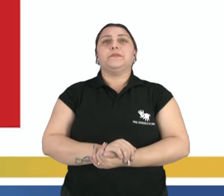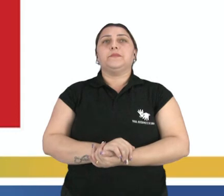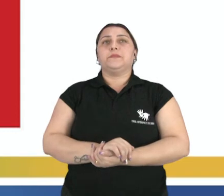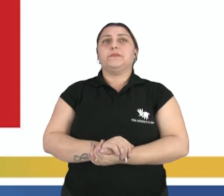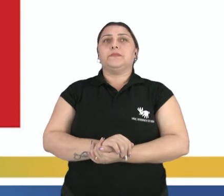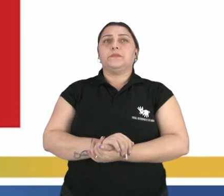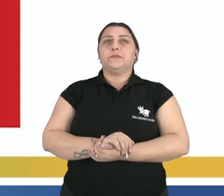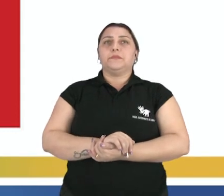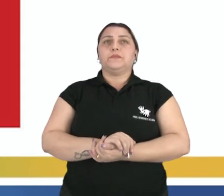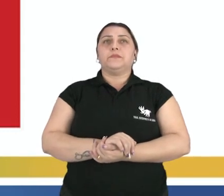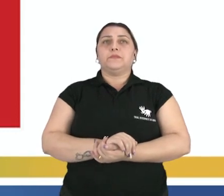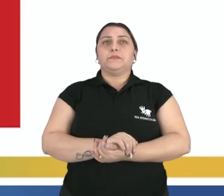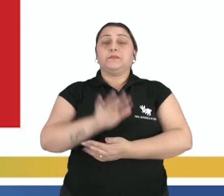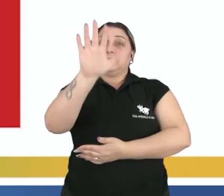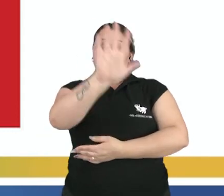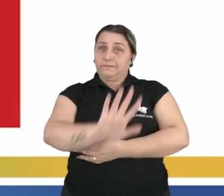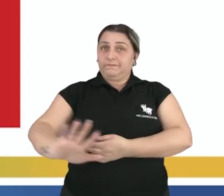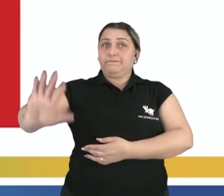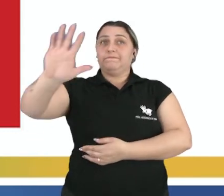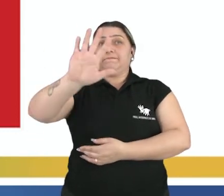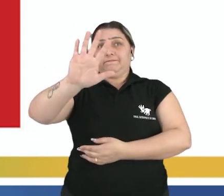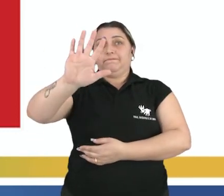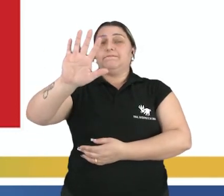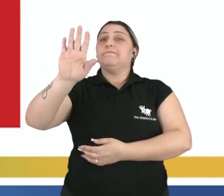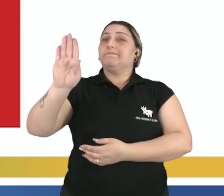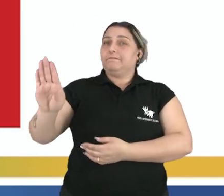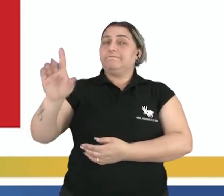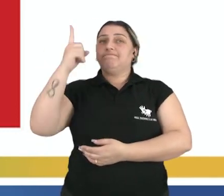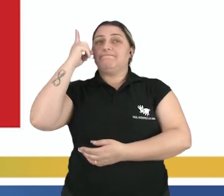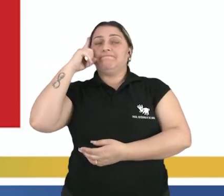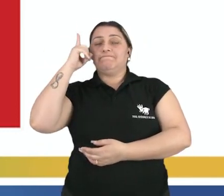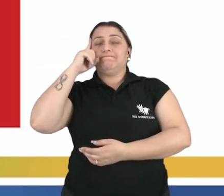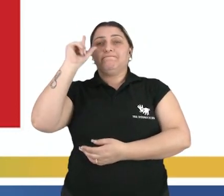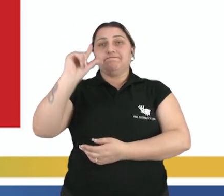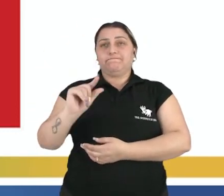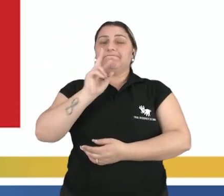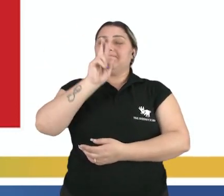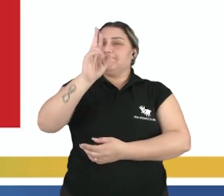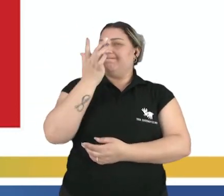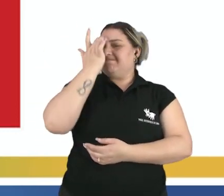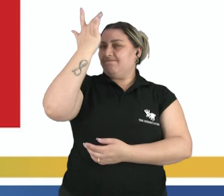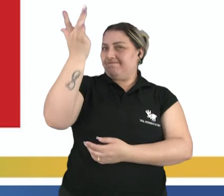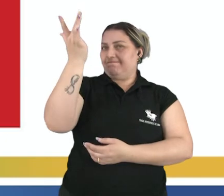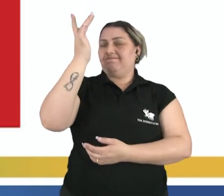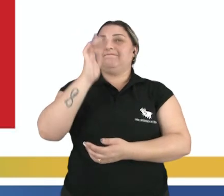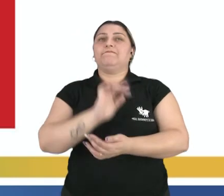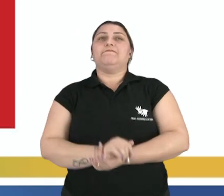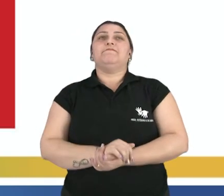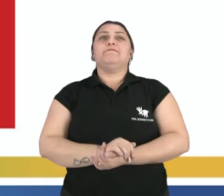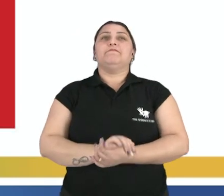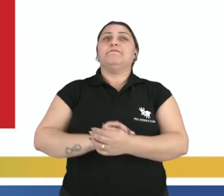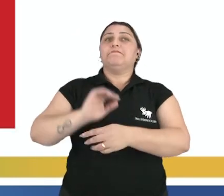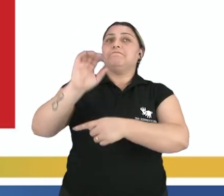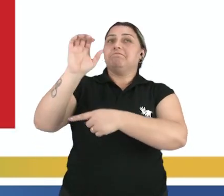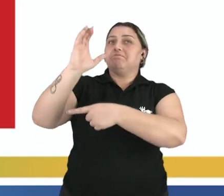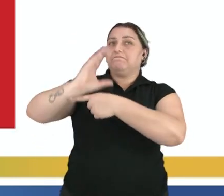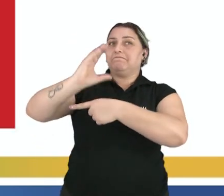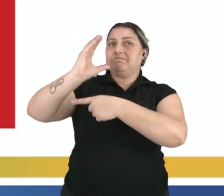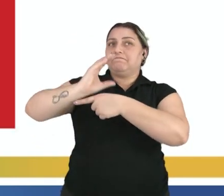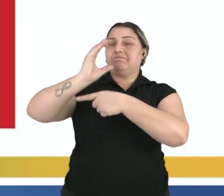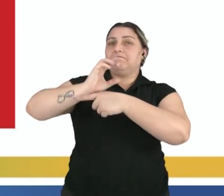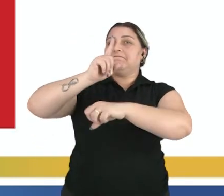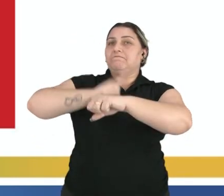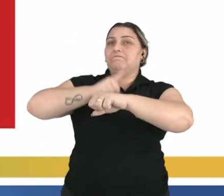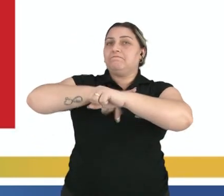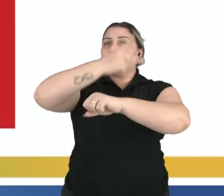E E, produto nacional bruto. Pensa um pouco. Essa aí tá muito fácil, né, gente? Tá na cara. É a expectativa de vida,